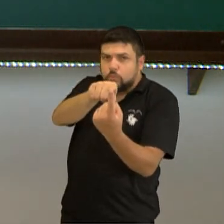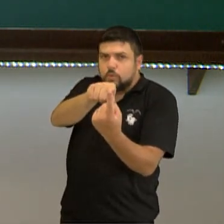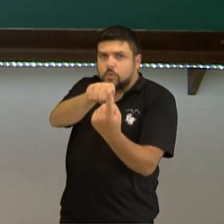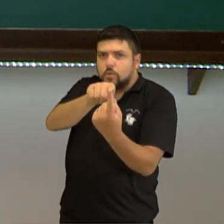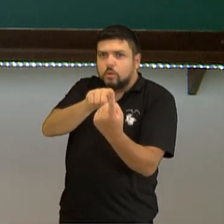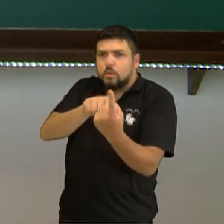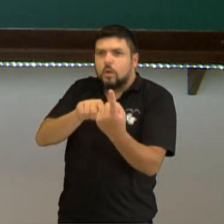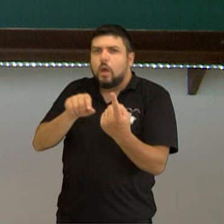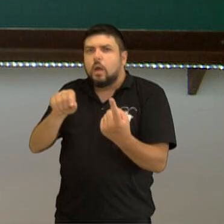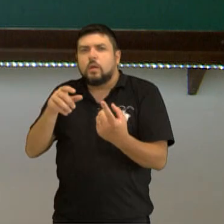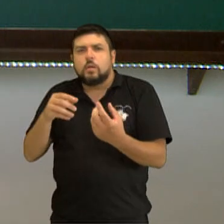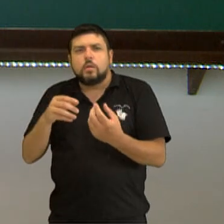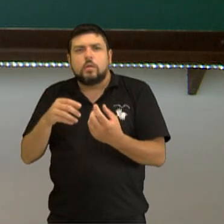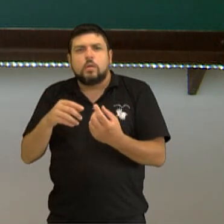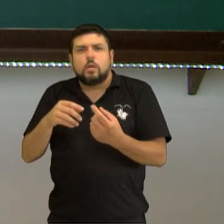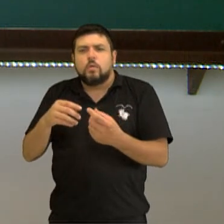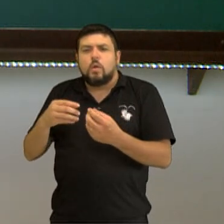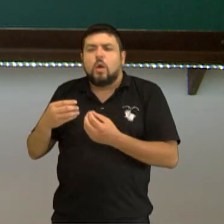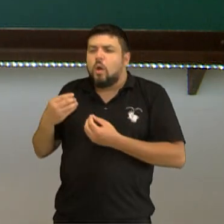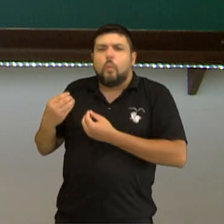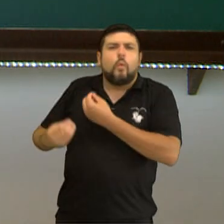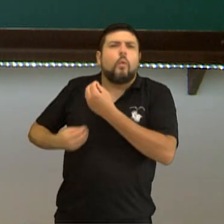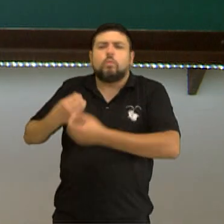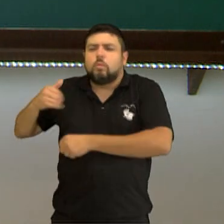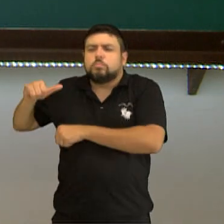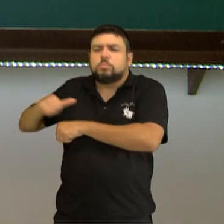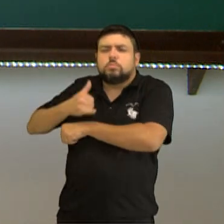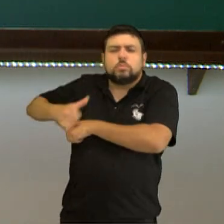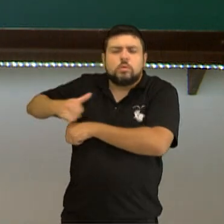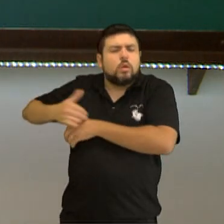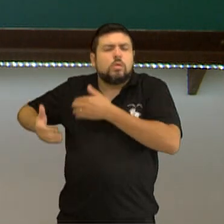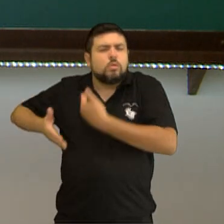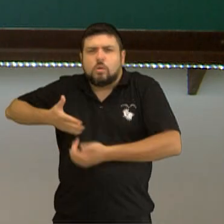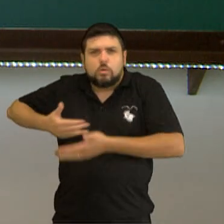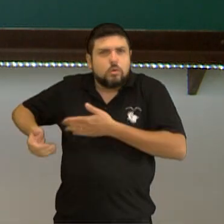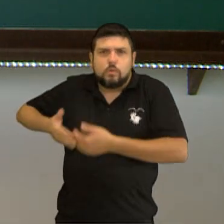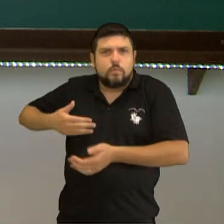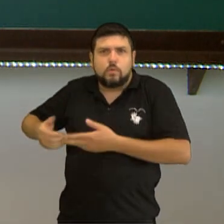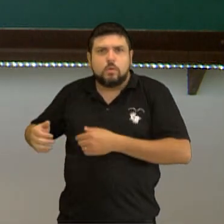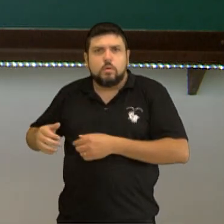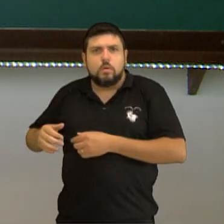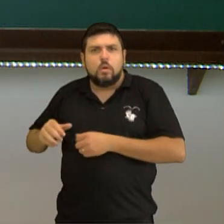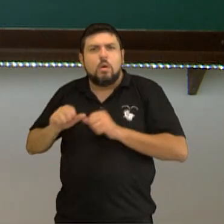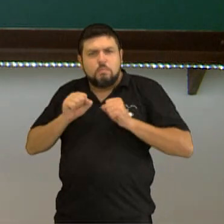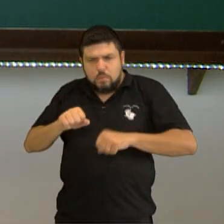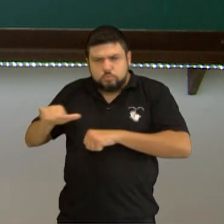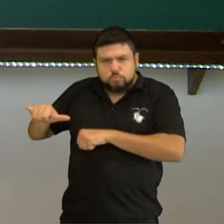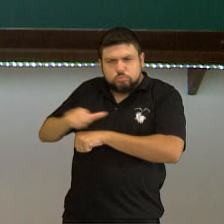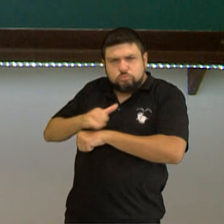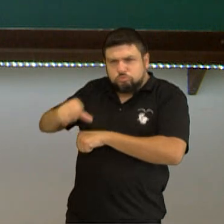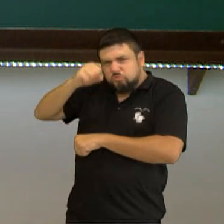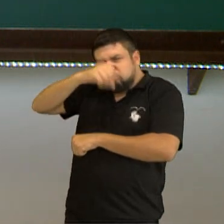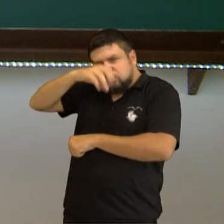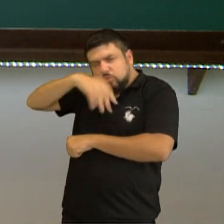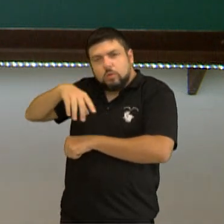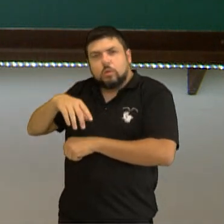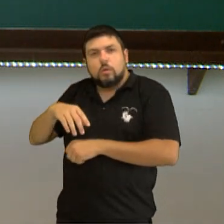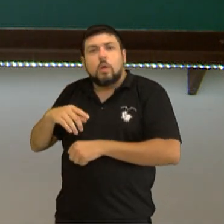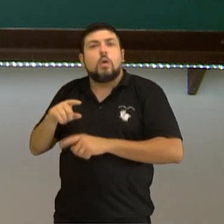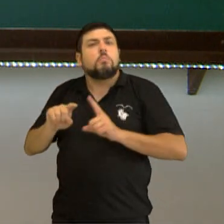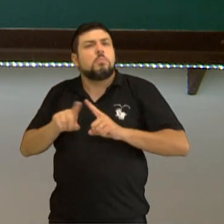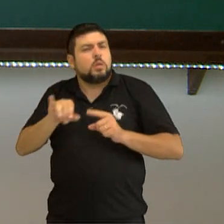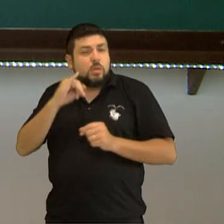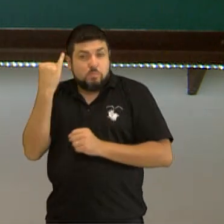governador, né? Não interessa muito qual meio ele vai utilizar, ainda que seja um meio inescrupuloso para se atingir o